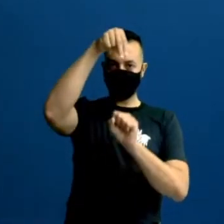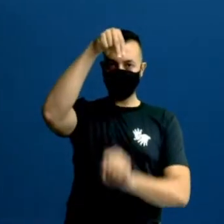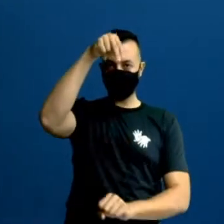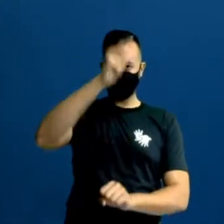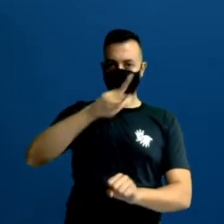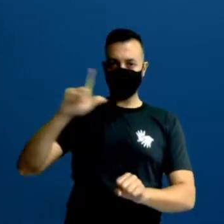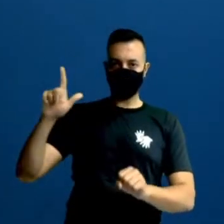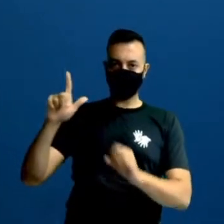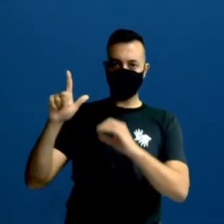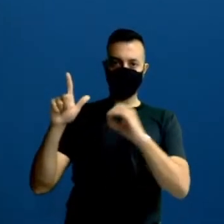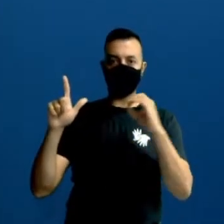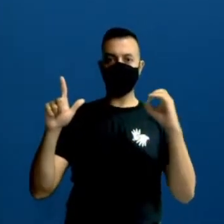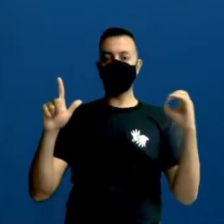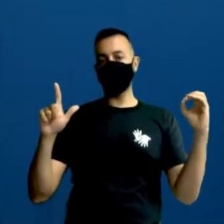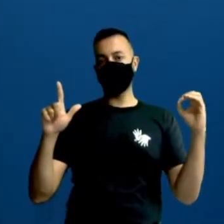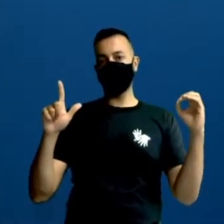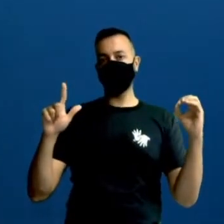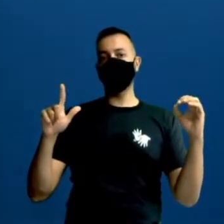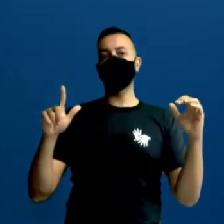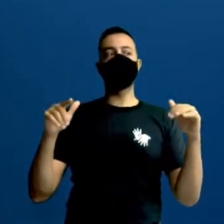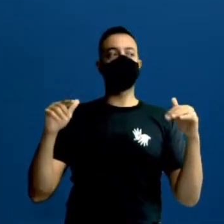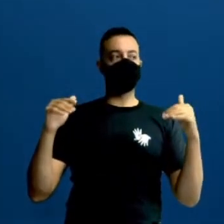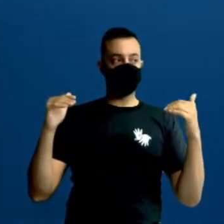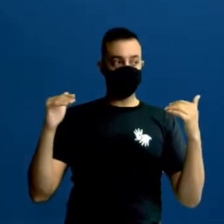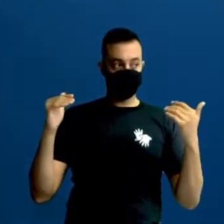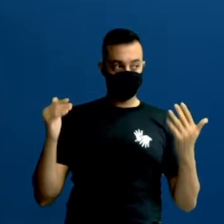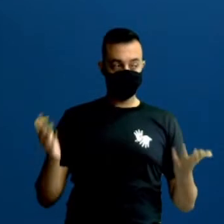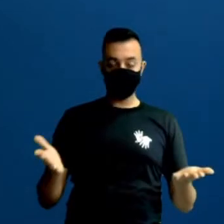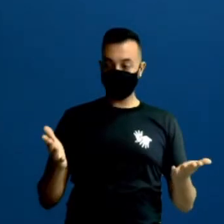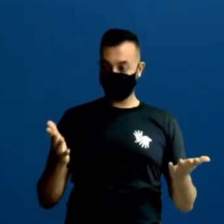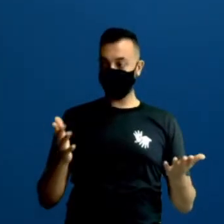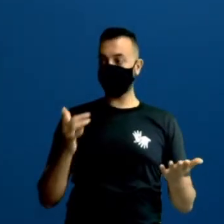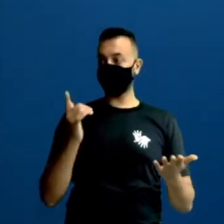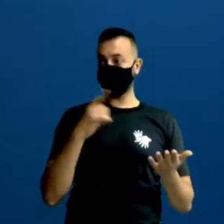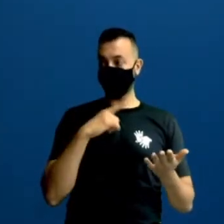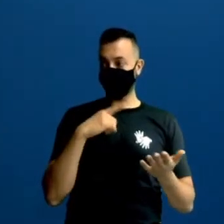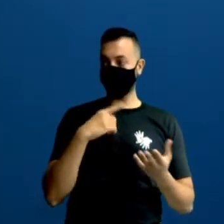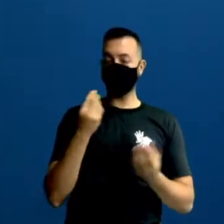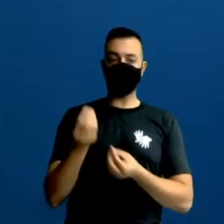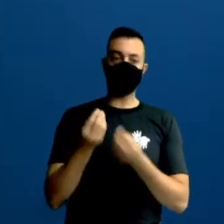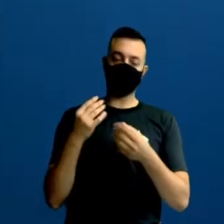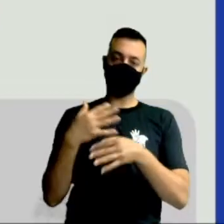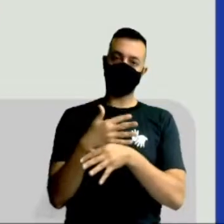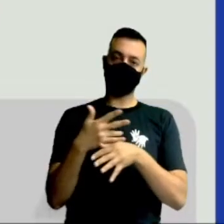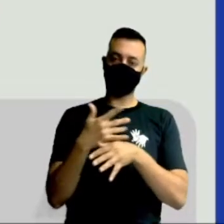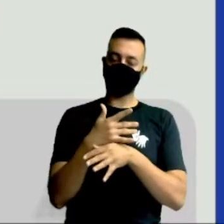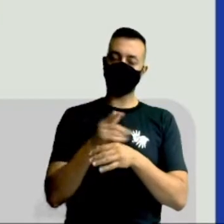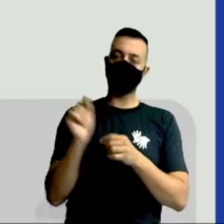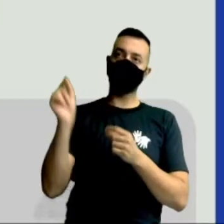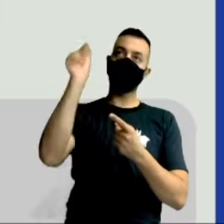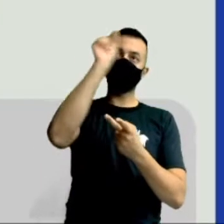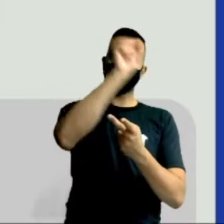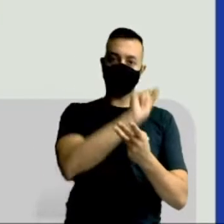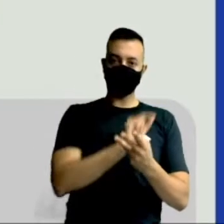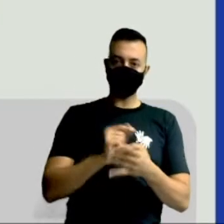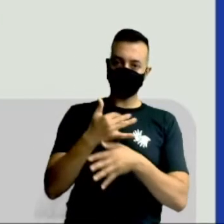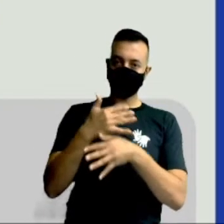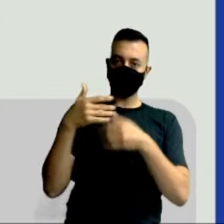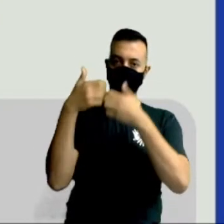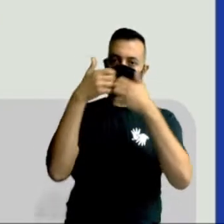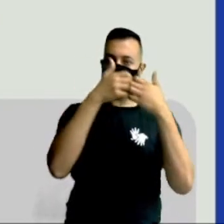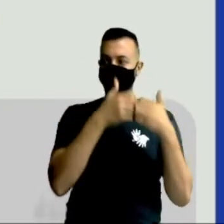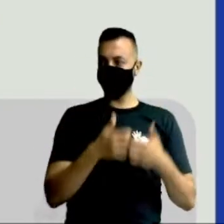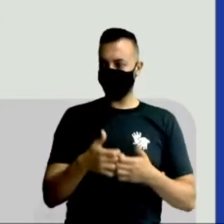Sul, Leste, Oeste. A gente tem as seguintes cidades ao redor de Vitória de Santo Antão. Então, tem